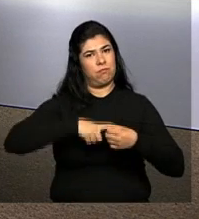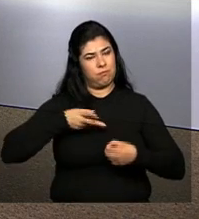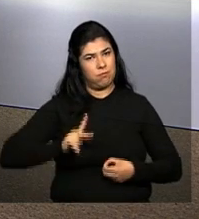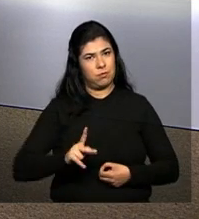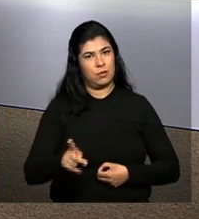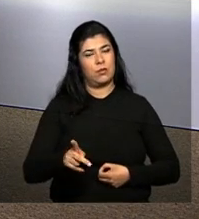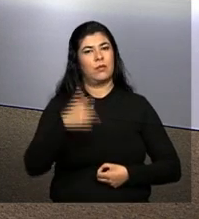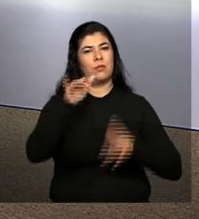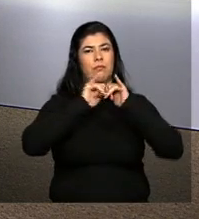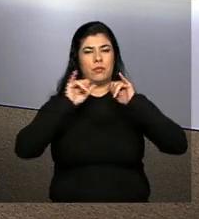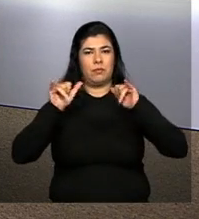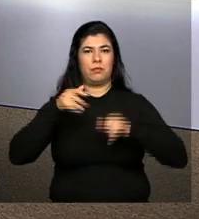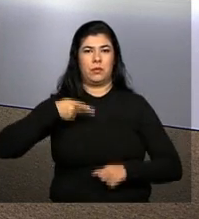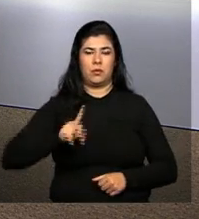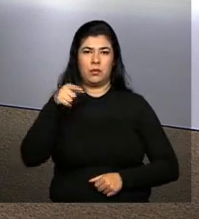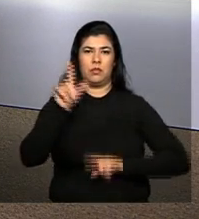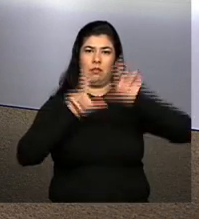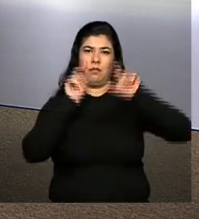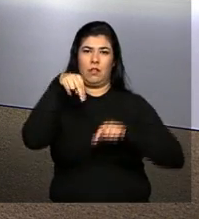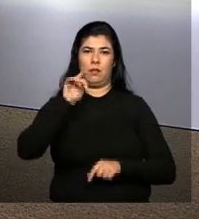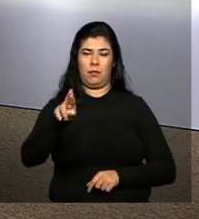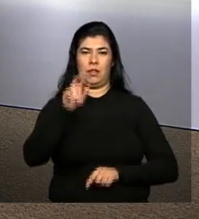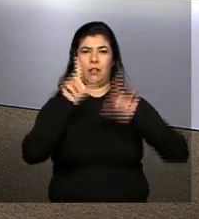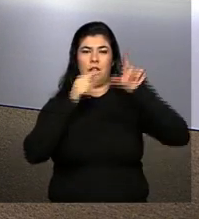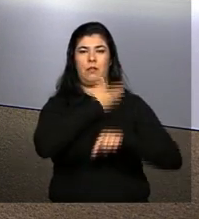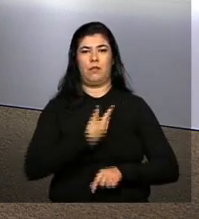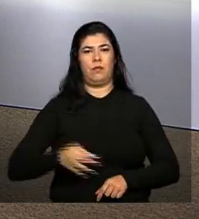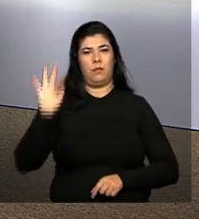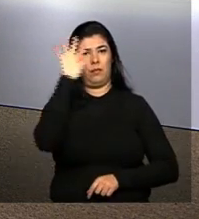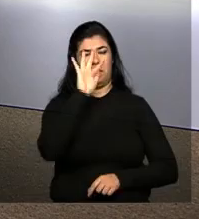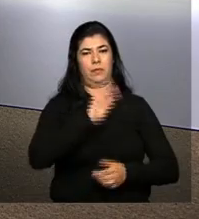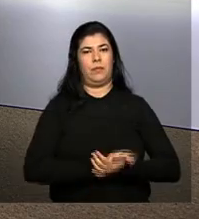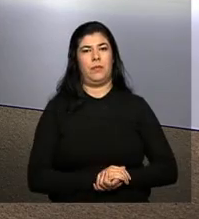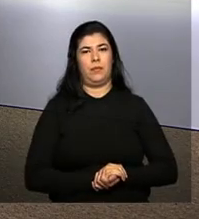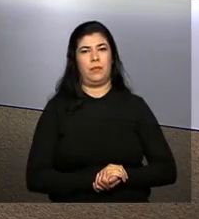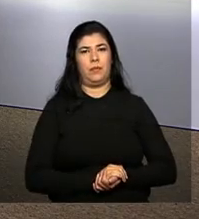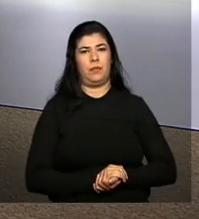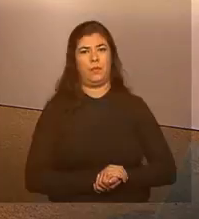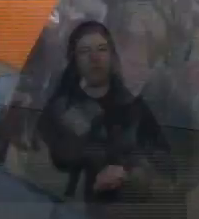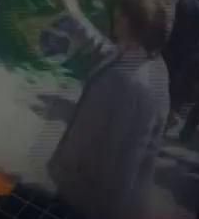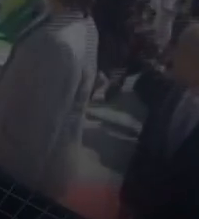a qualquer momento com outras informações. Continue aqui com a gente na NBR, a TV do Governo Federal.